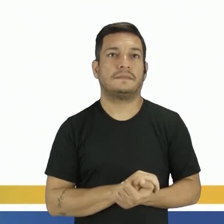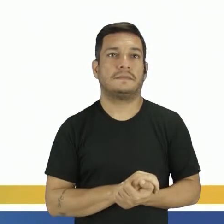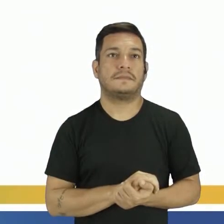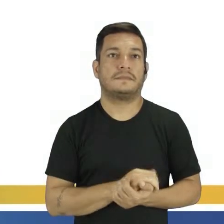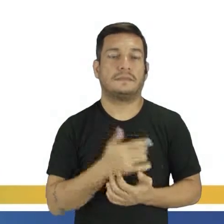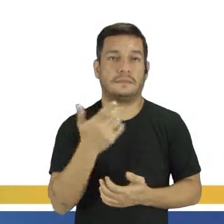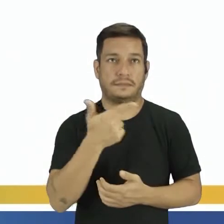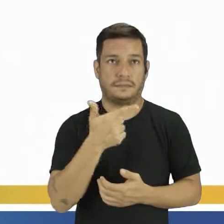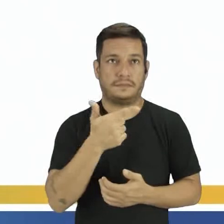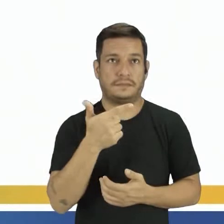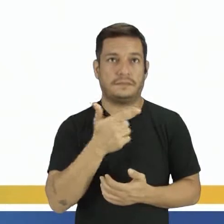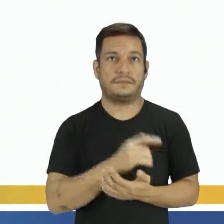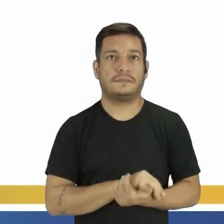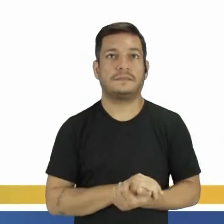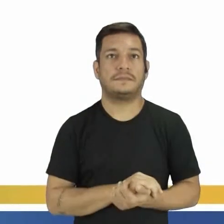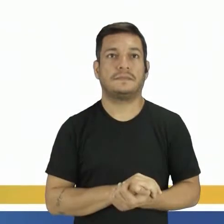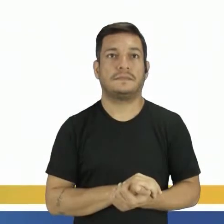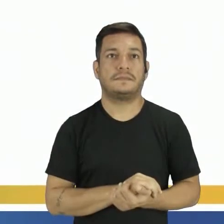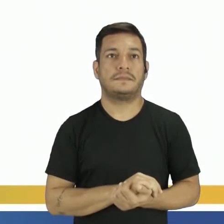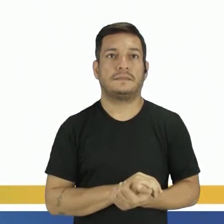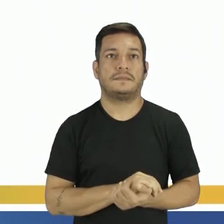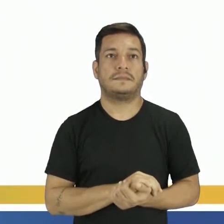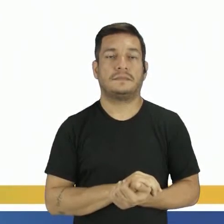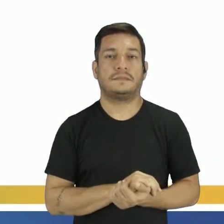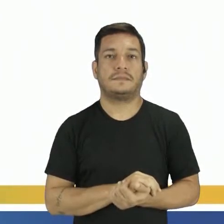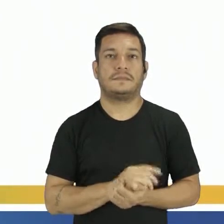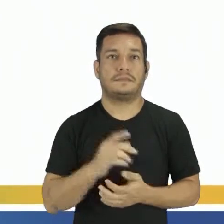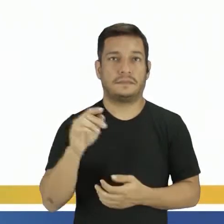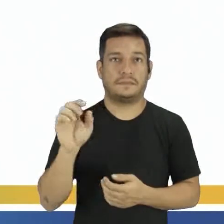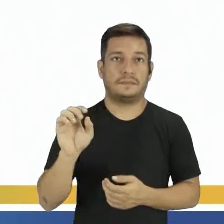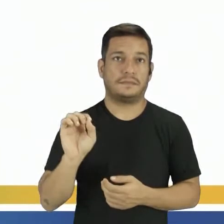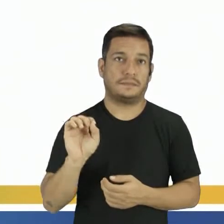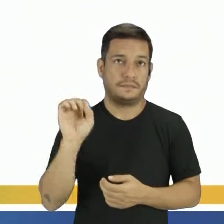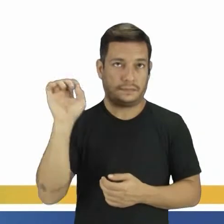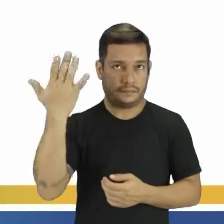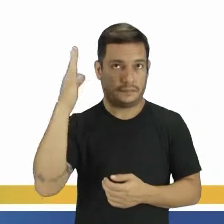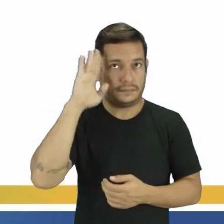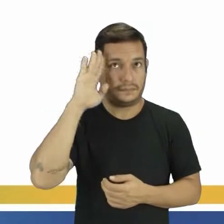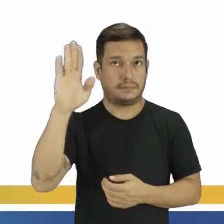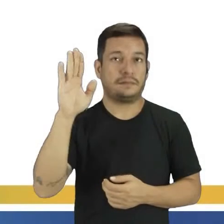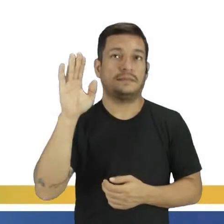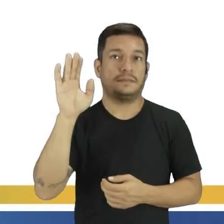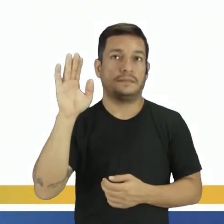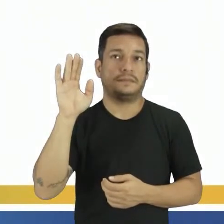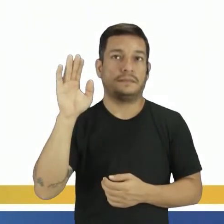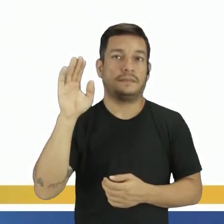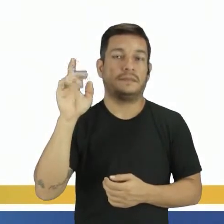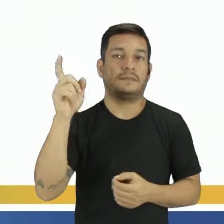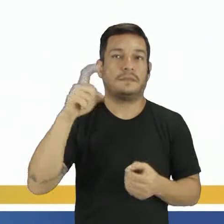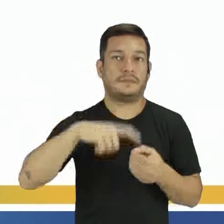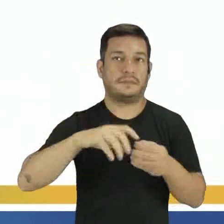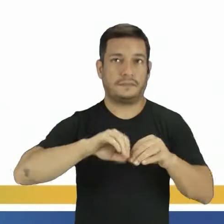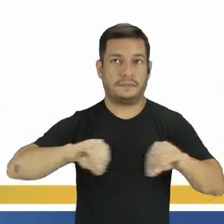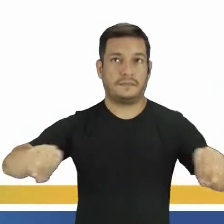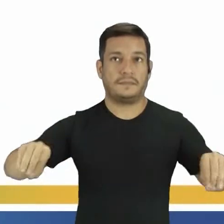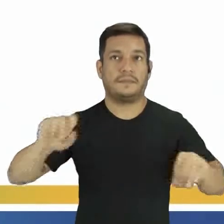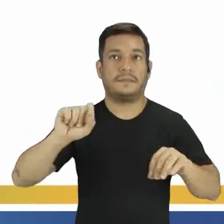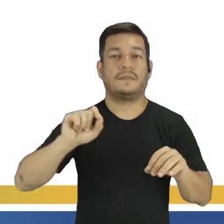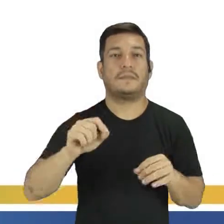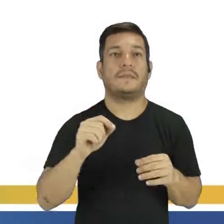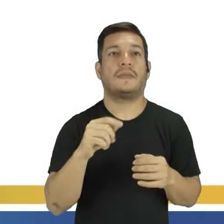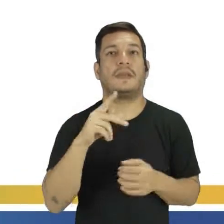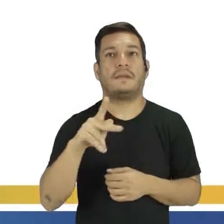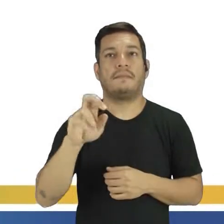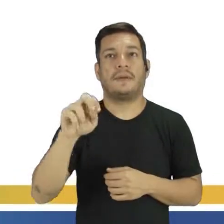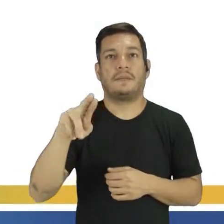enunciado. No 2, tá? Questão 2, rapidinho. Um dos principais fenômenos que ocorrem na meiose é a